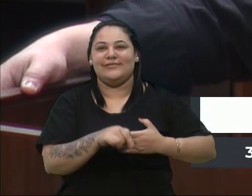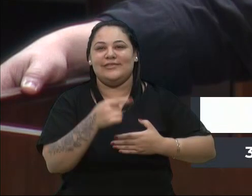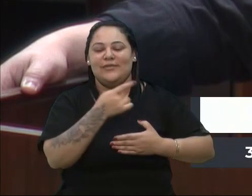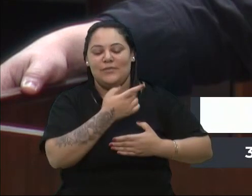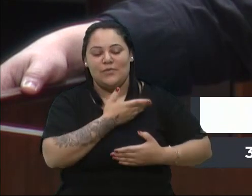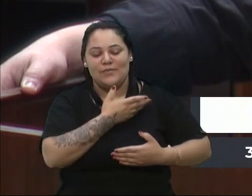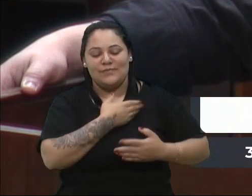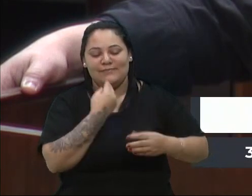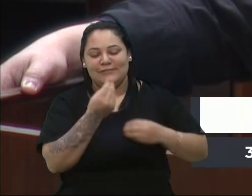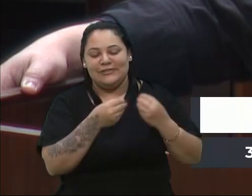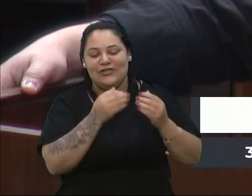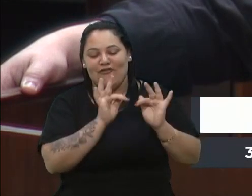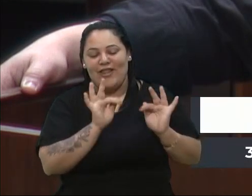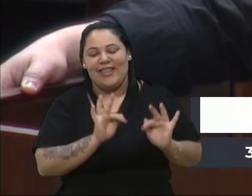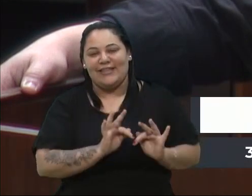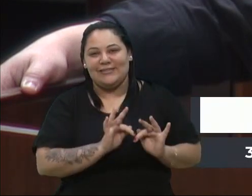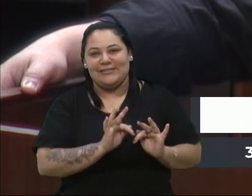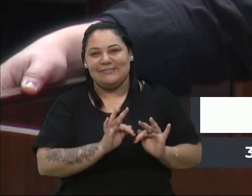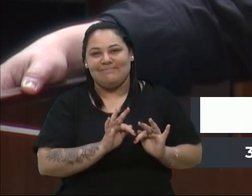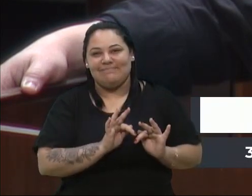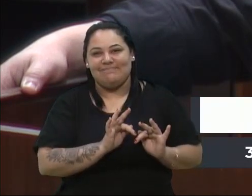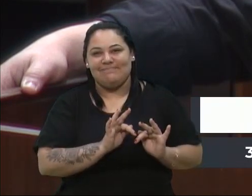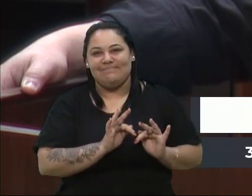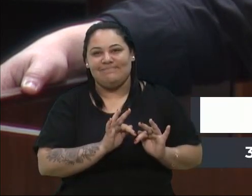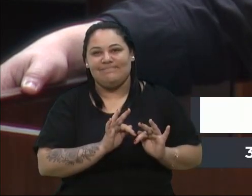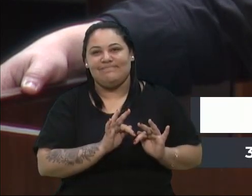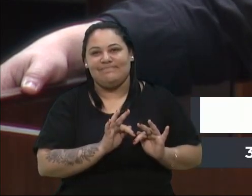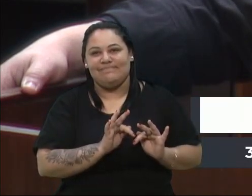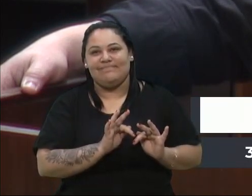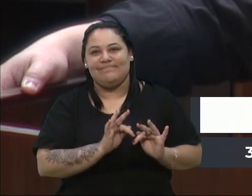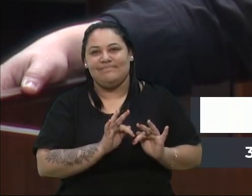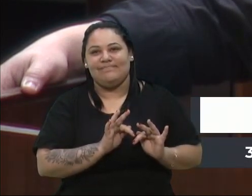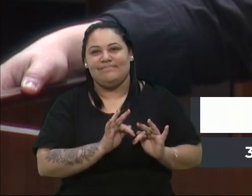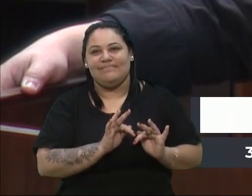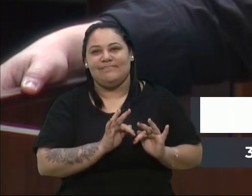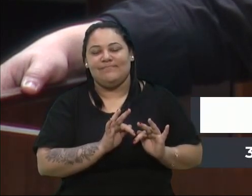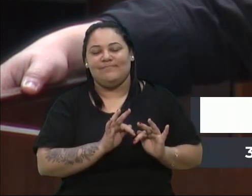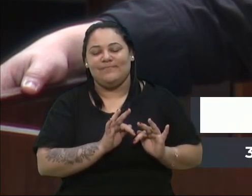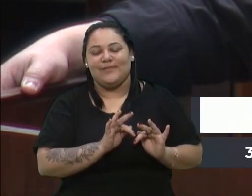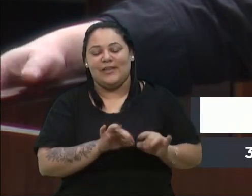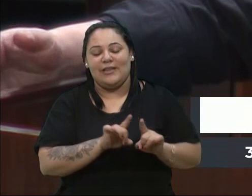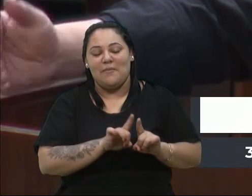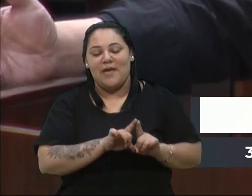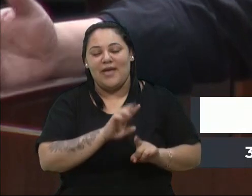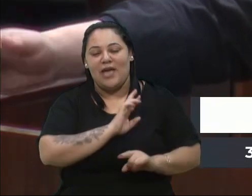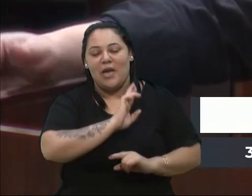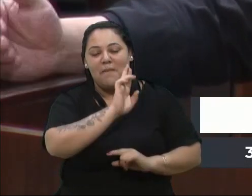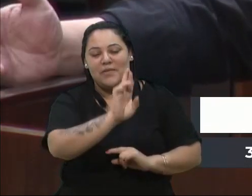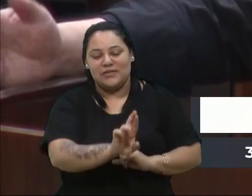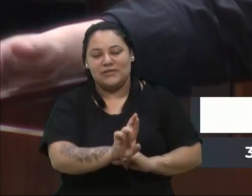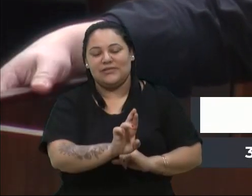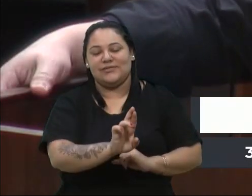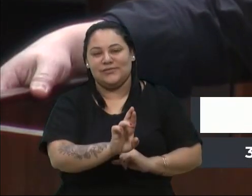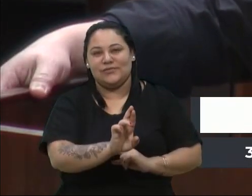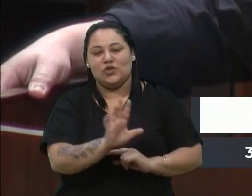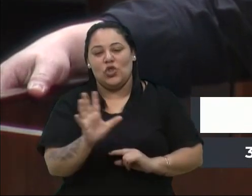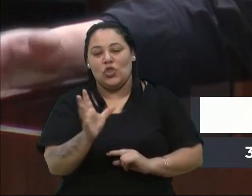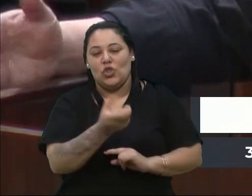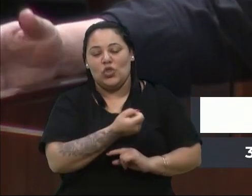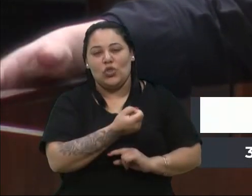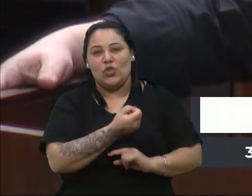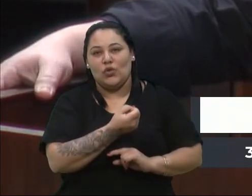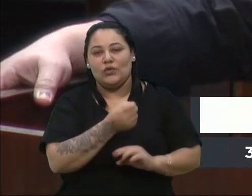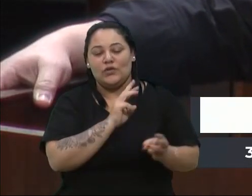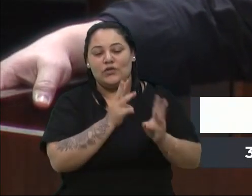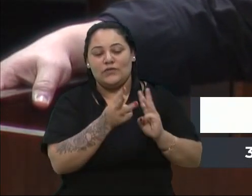e muito honrado por estar aqui eu, mas sendo representando ele, representando toda a classe, e